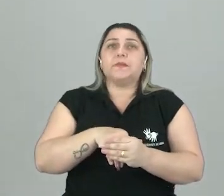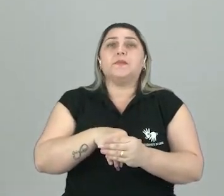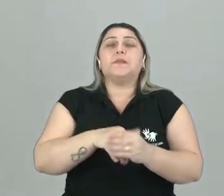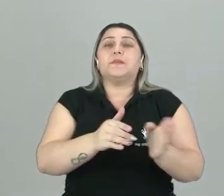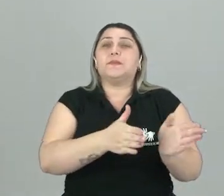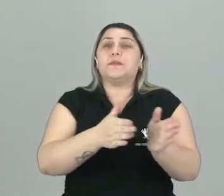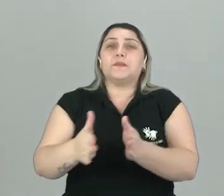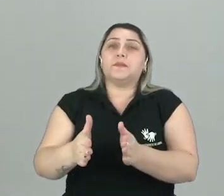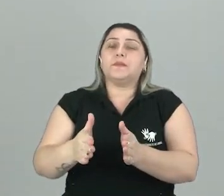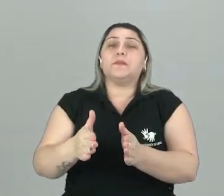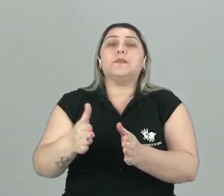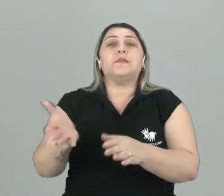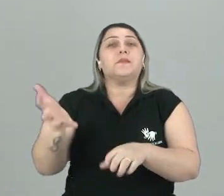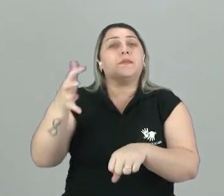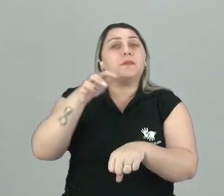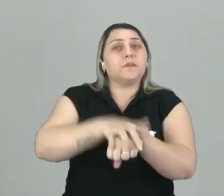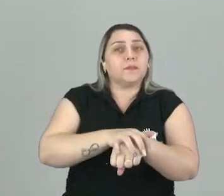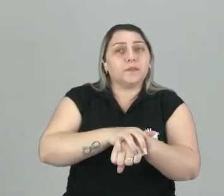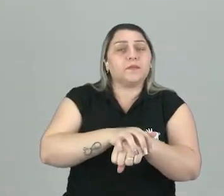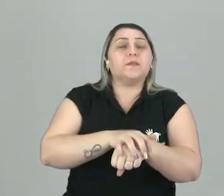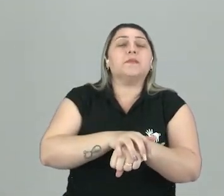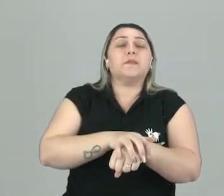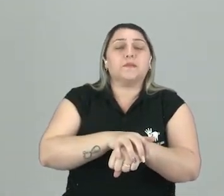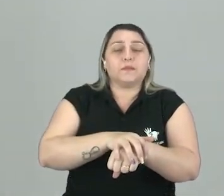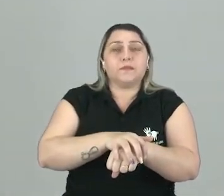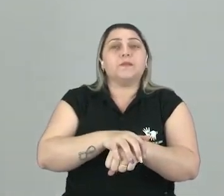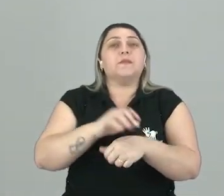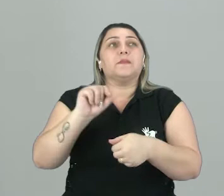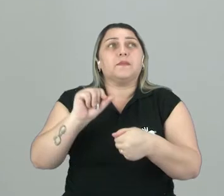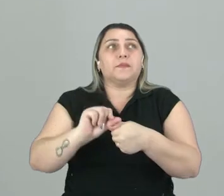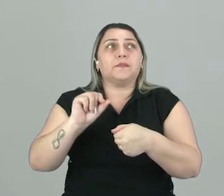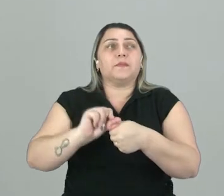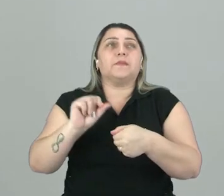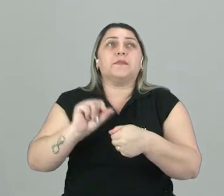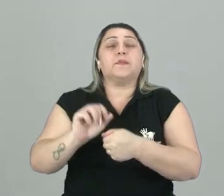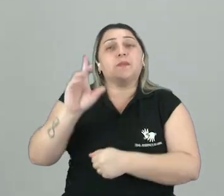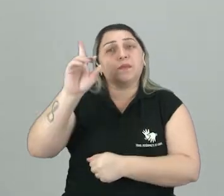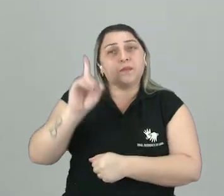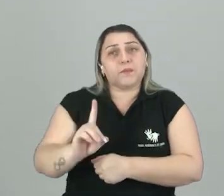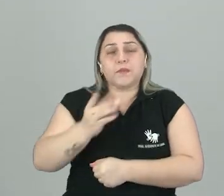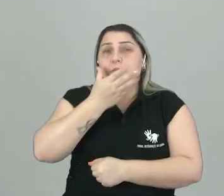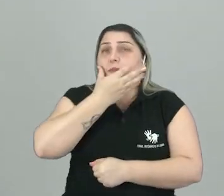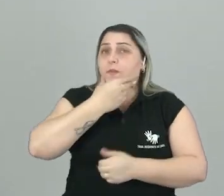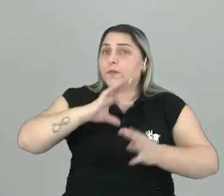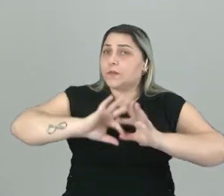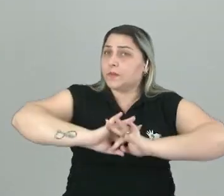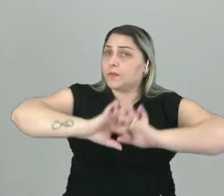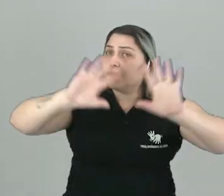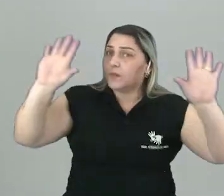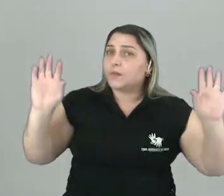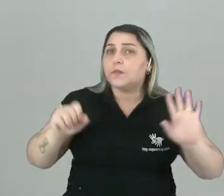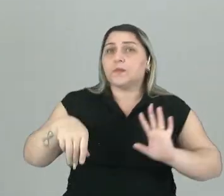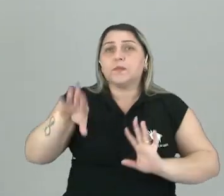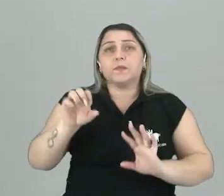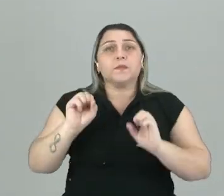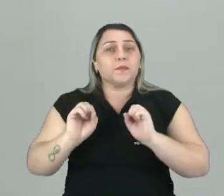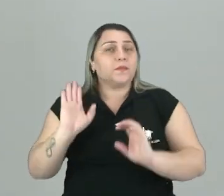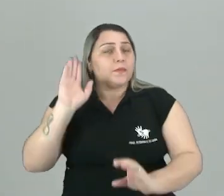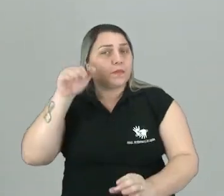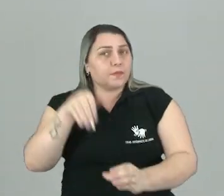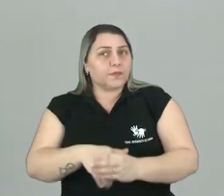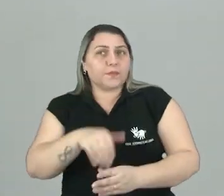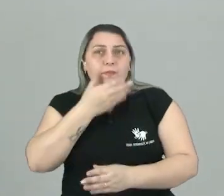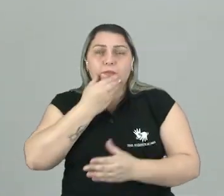no período colonial, que era estabelecido através do direito aos homens livres, então quem poderia votar eram os